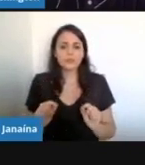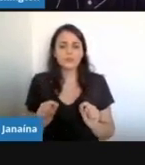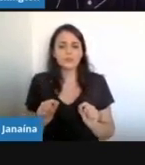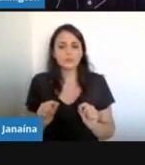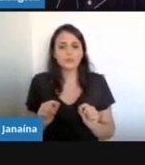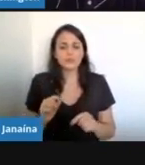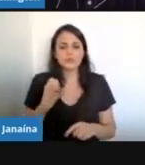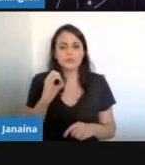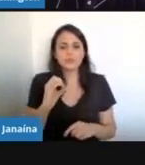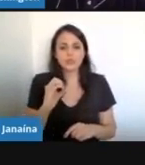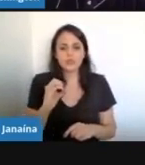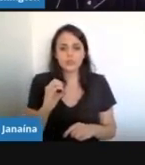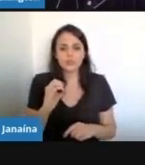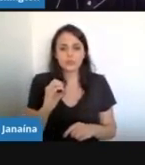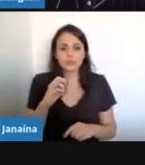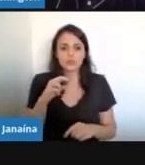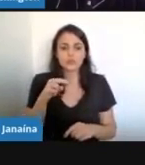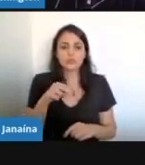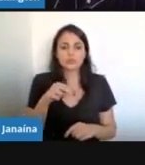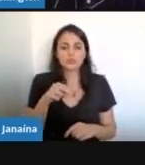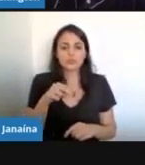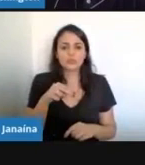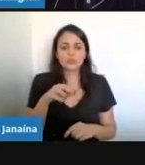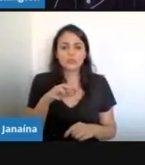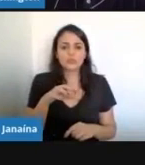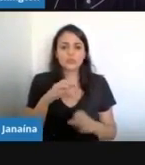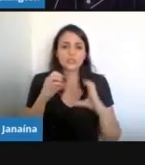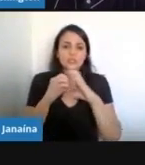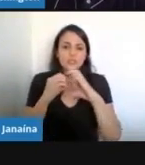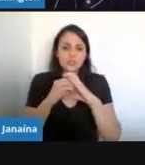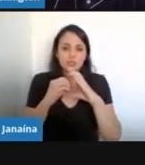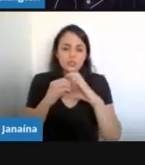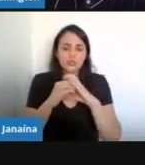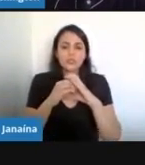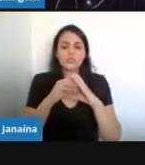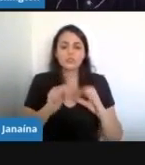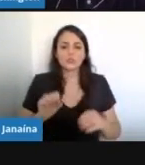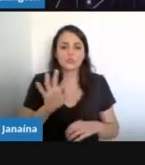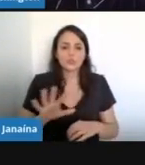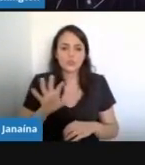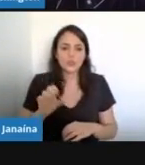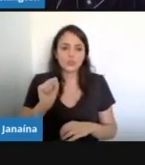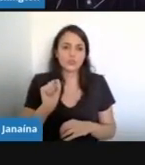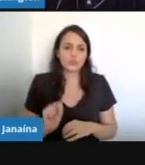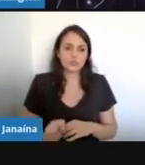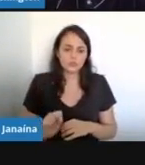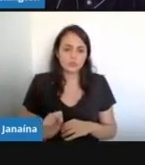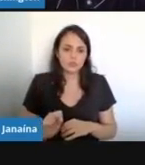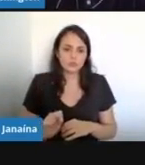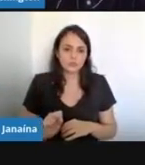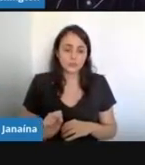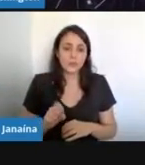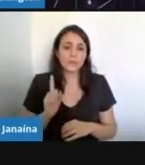que é zero, né? Região Nordeste, região Centro-Oeste, região Sudeste, região Sul. E o